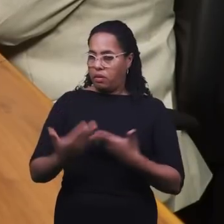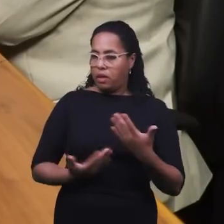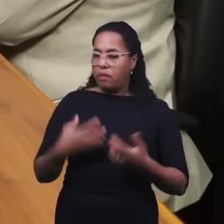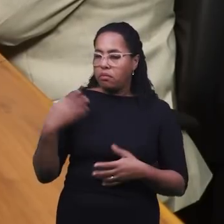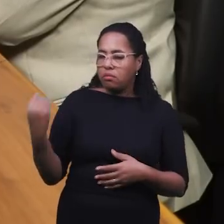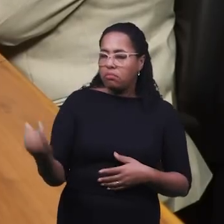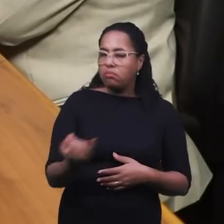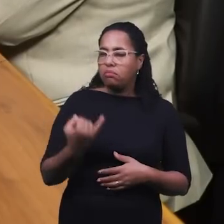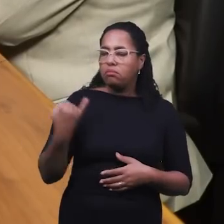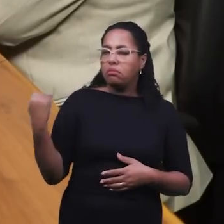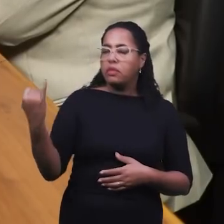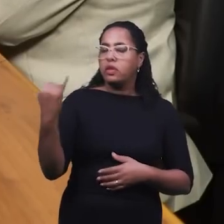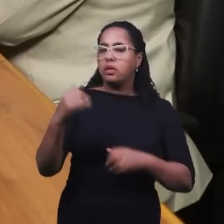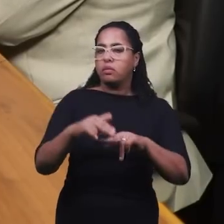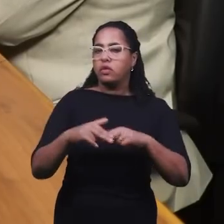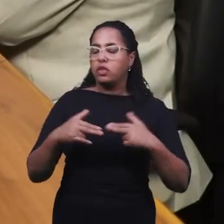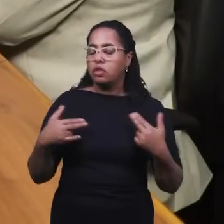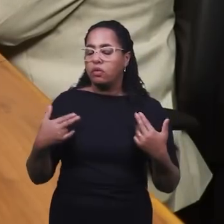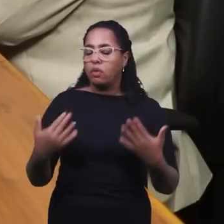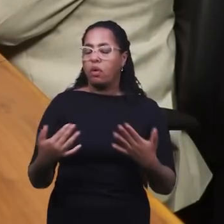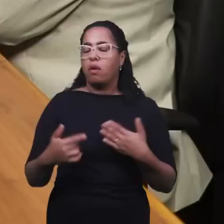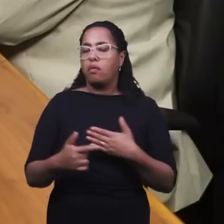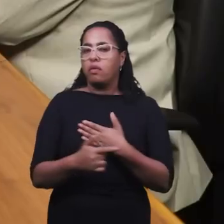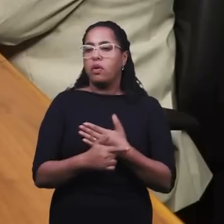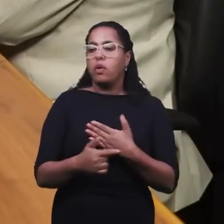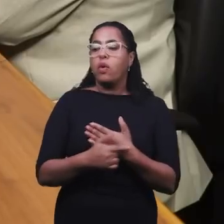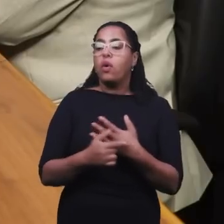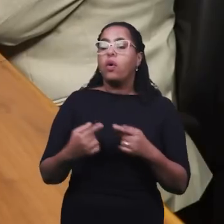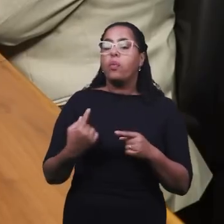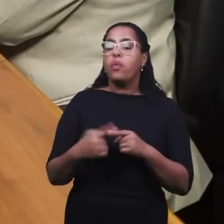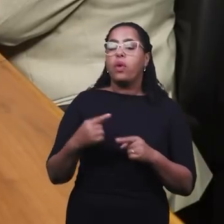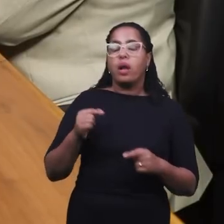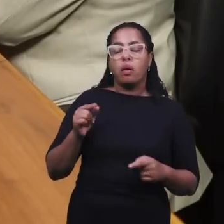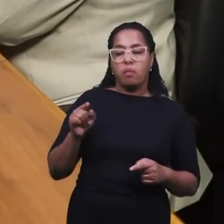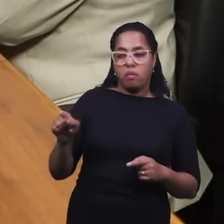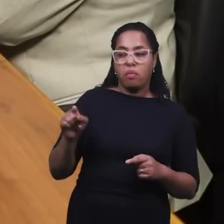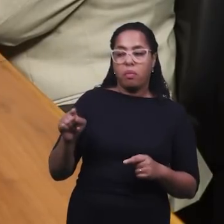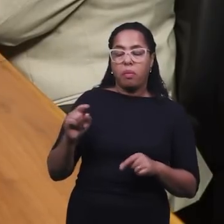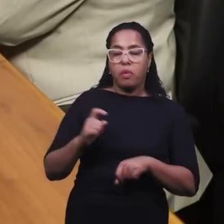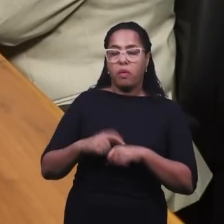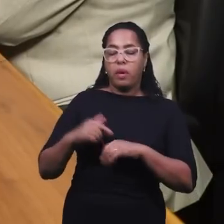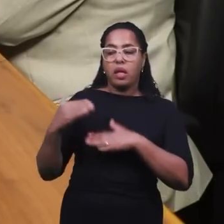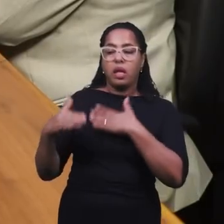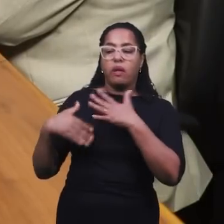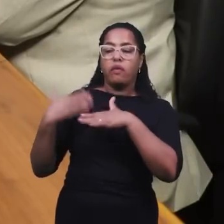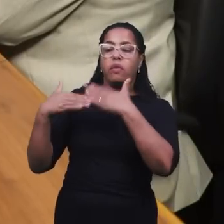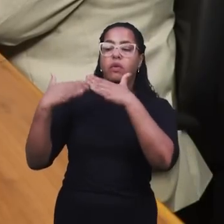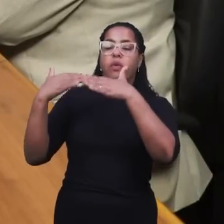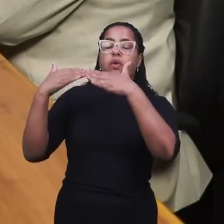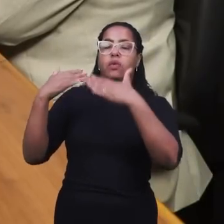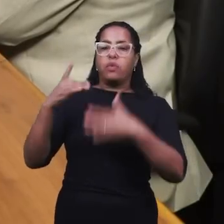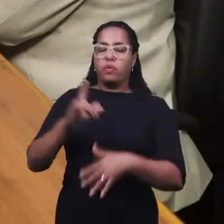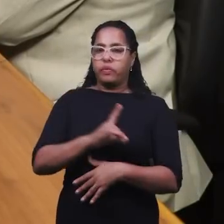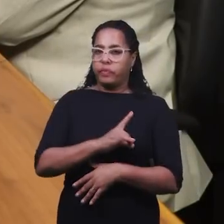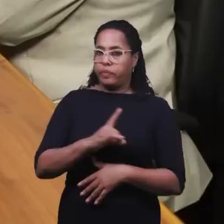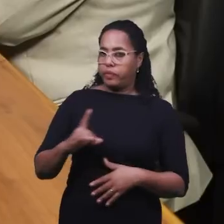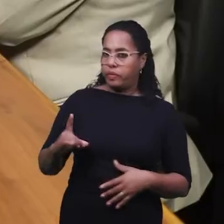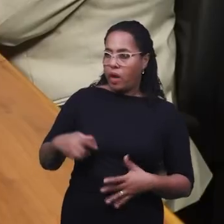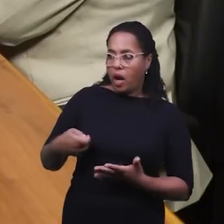às vezes, é isso que o texto está dizendo, o desenvolvimento do diaconato na vida da igreja